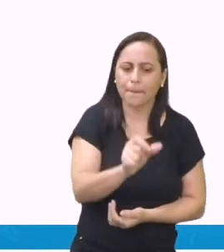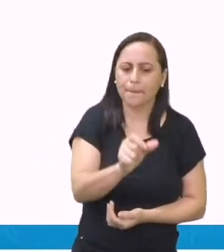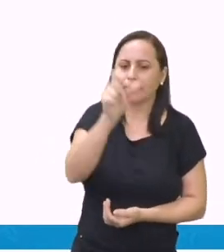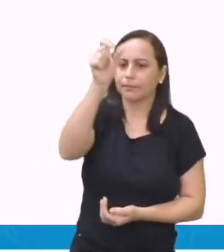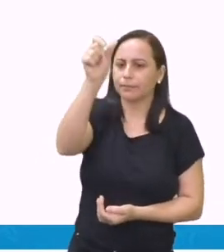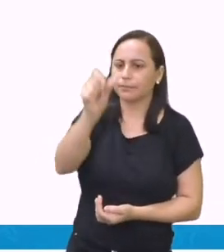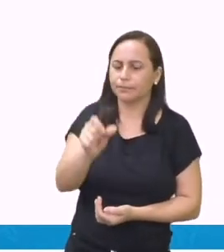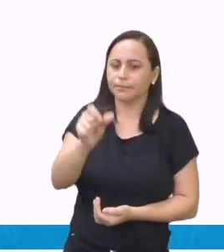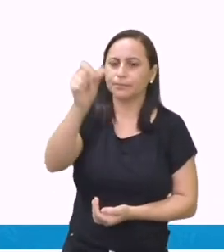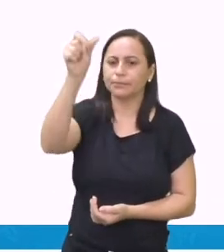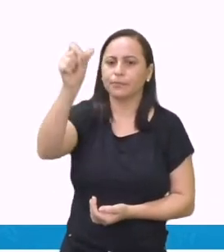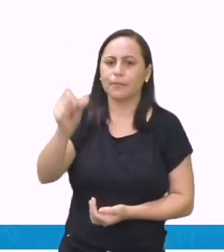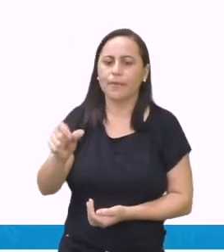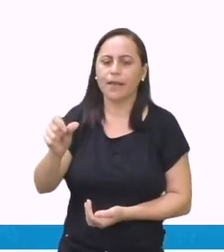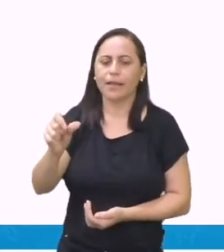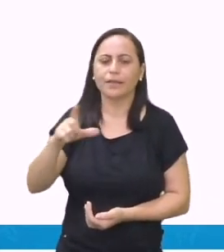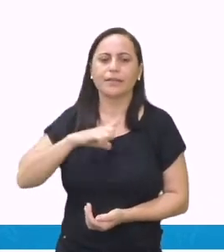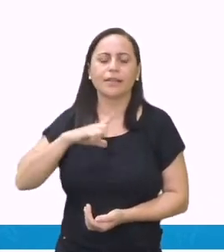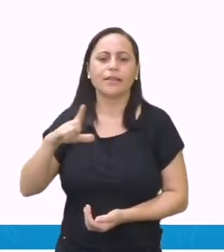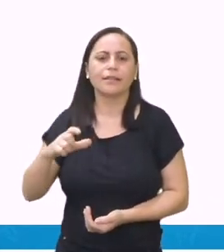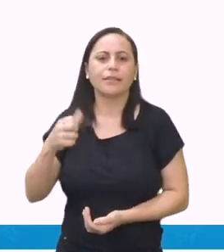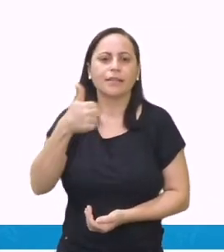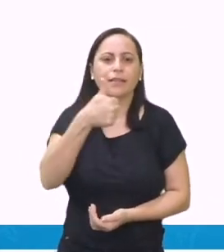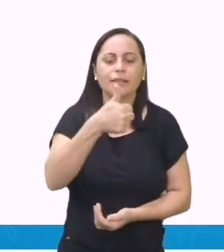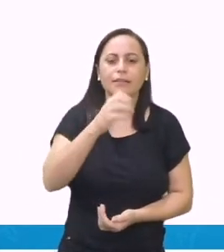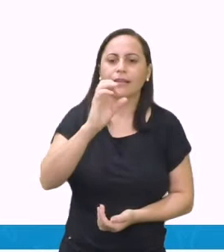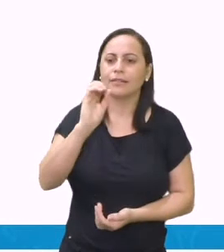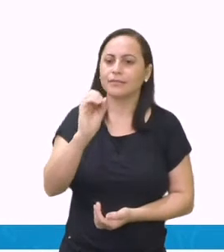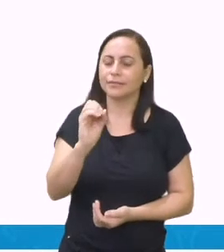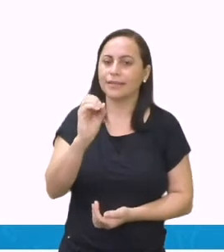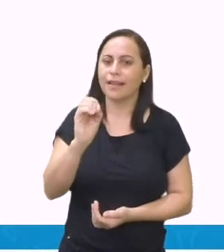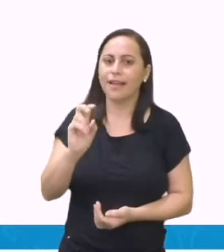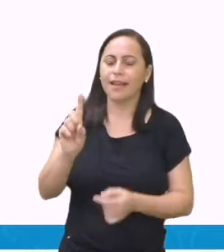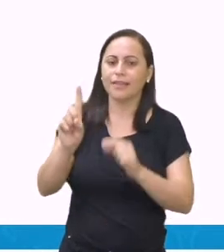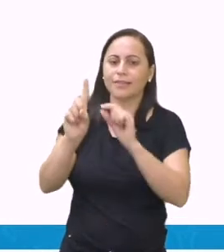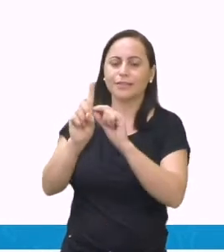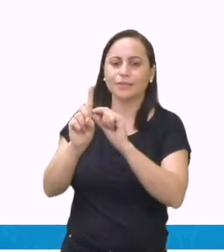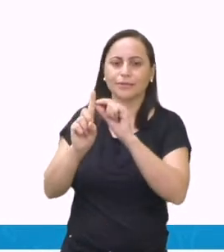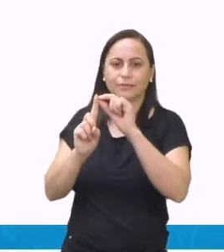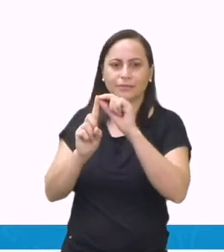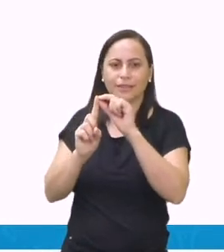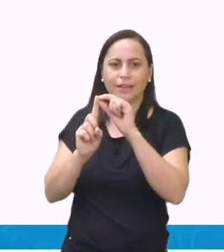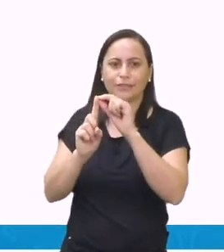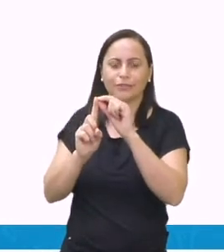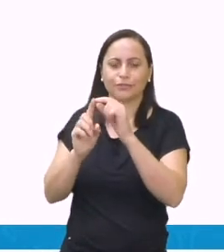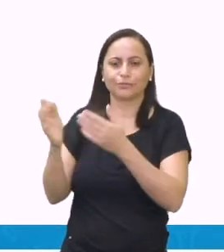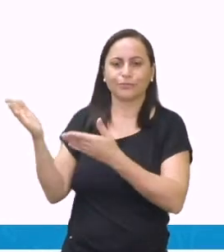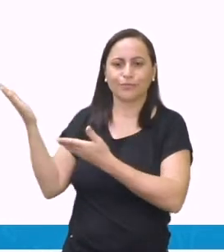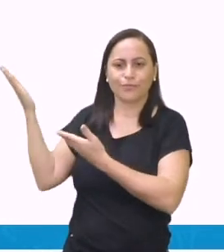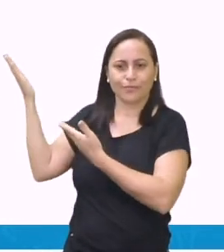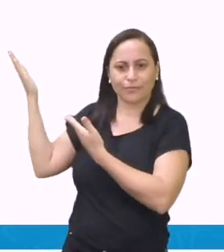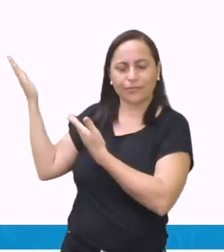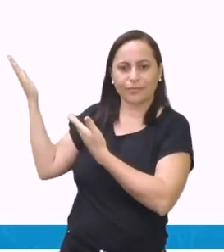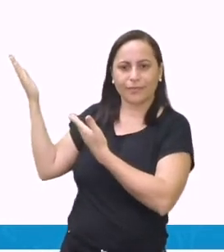barrinha tem 10 unidades. Então, cada barrinha dessa aqui, ó, eu